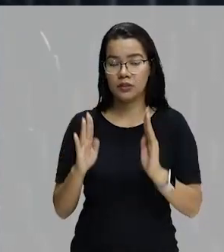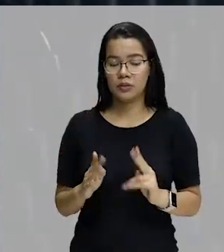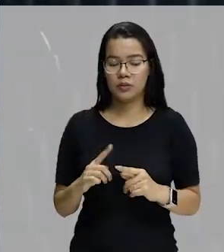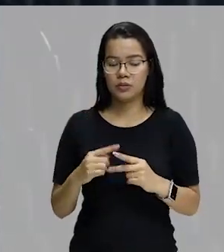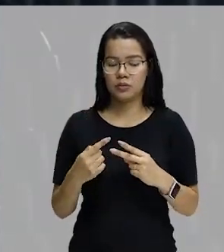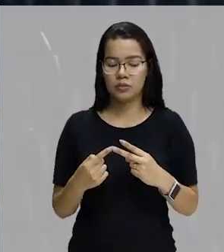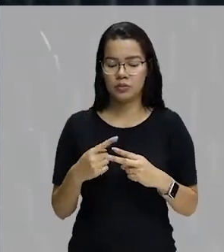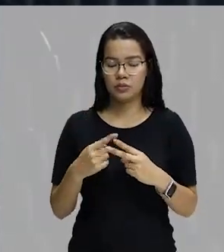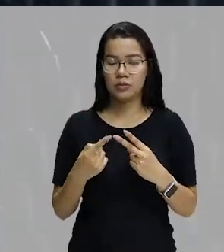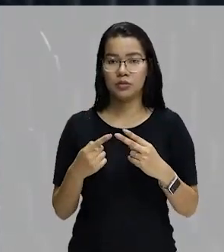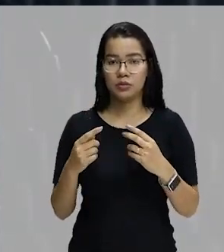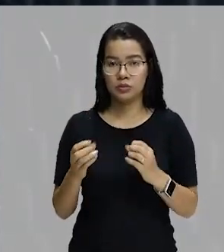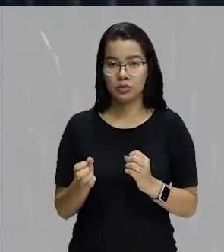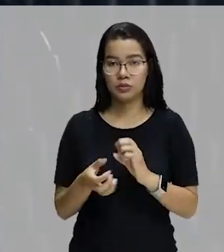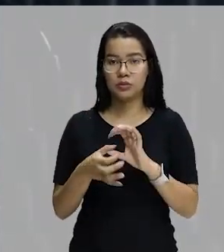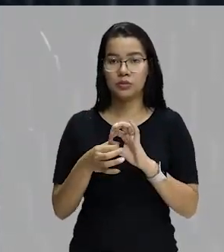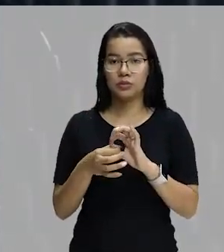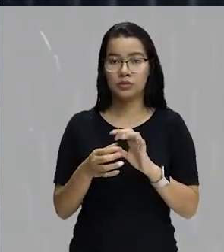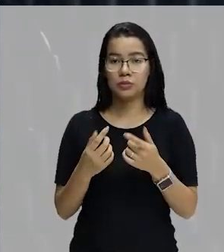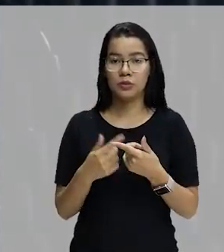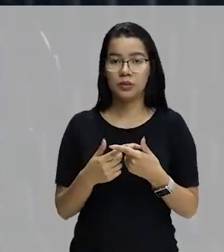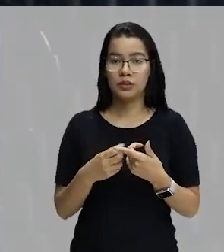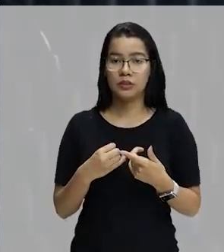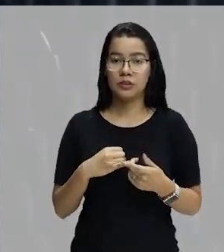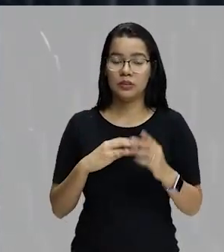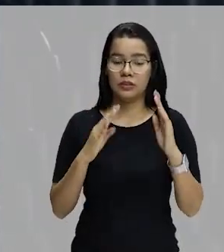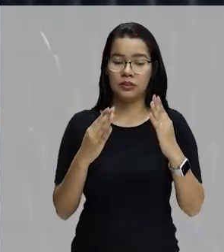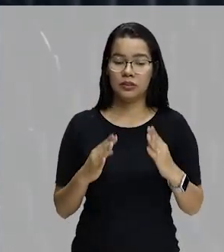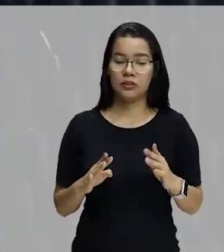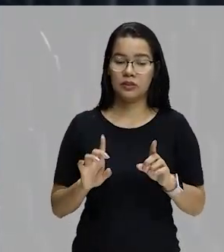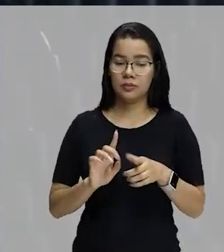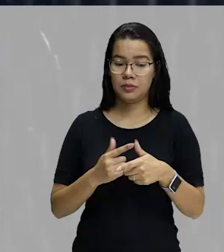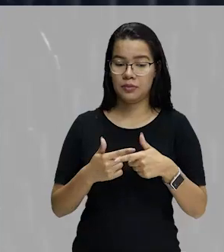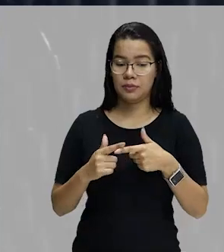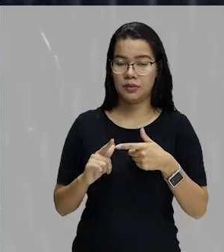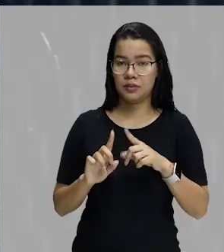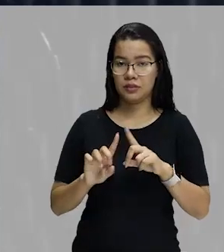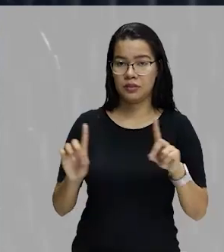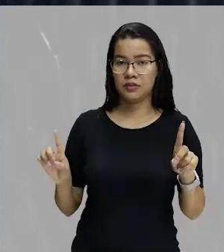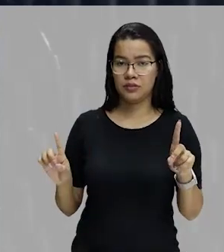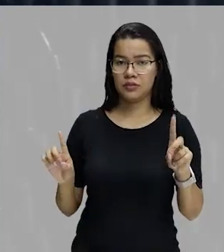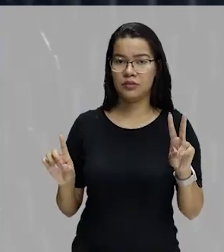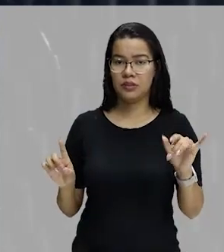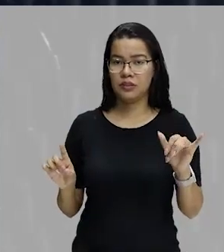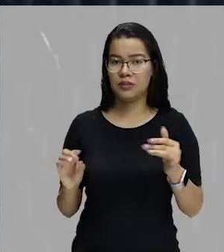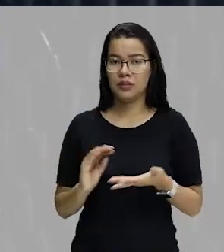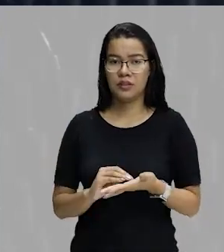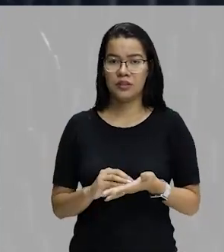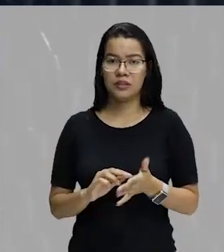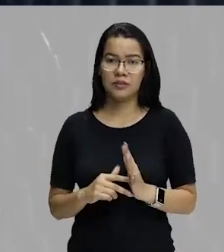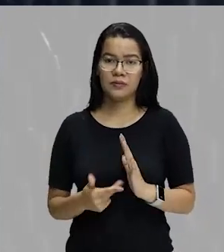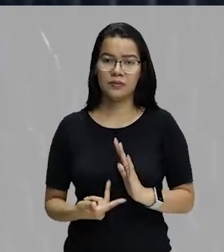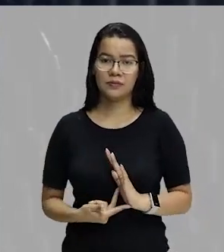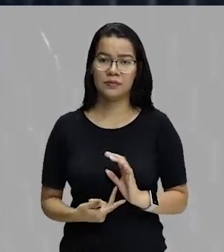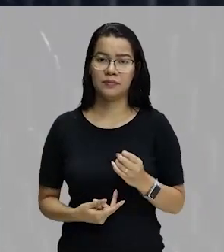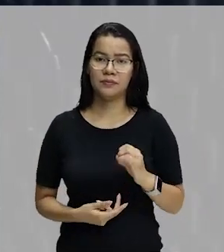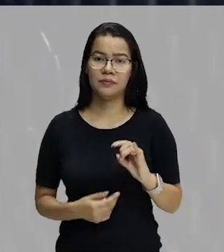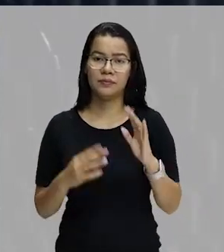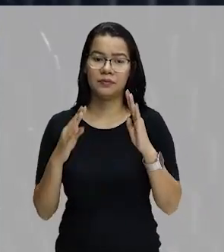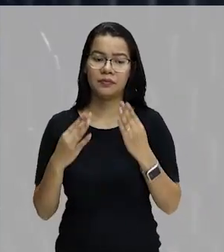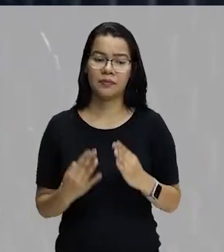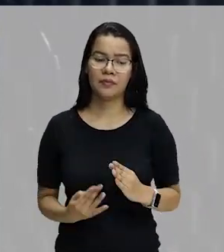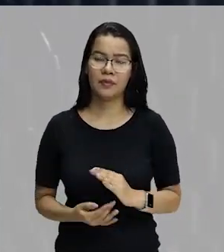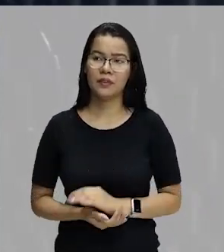analisar separado, a tradução literal vai ficar sem sentido. Por exemplo, how old? Se eu for analisar separado,